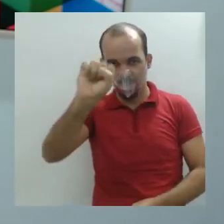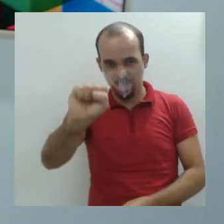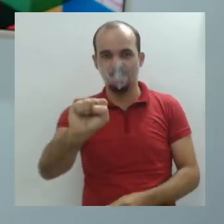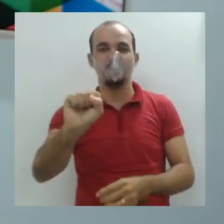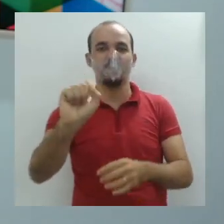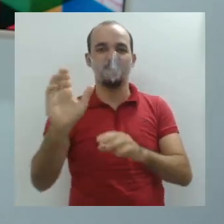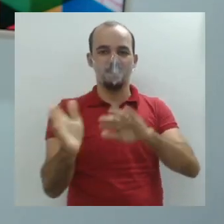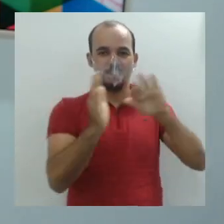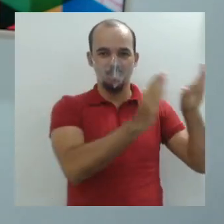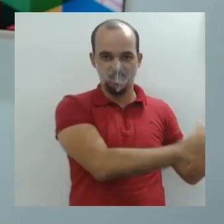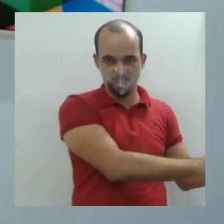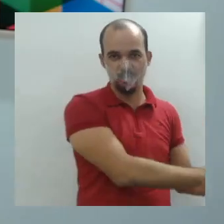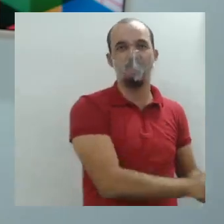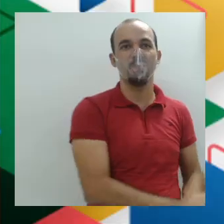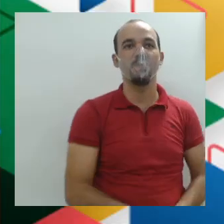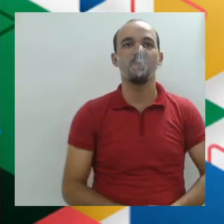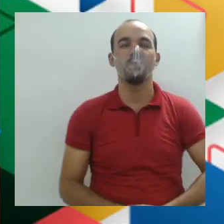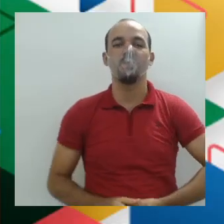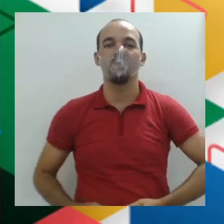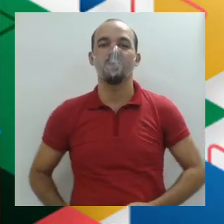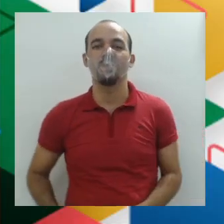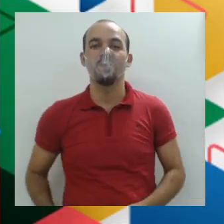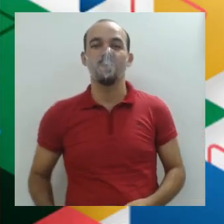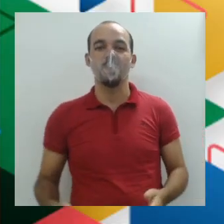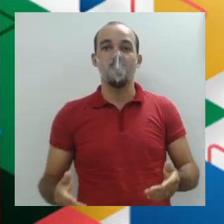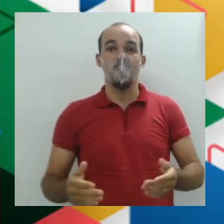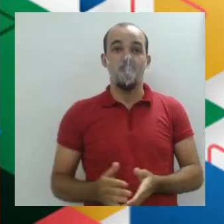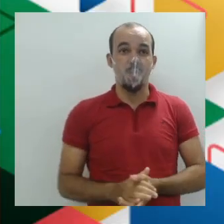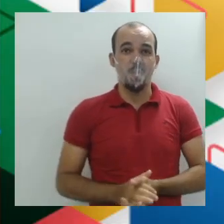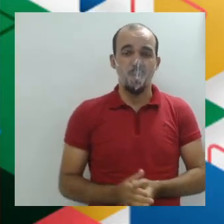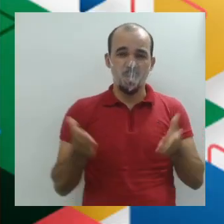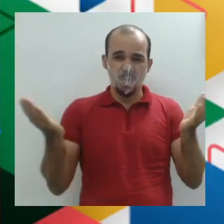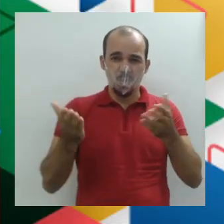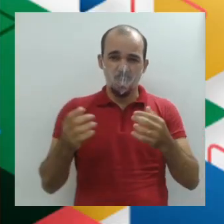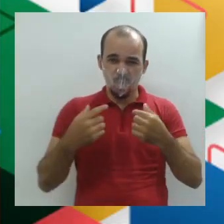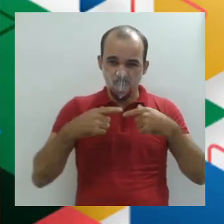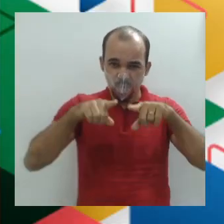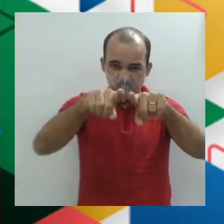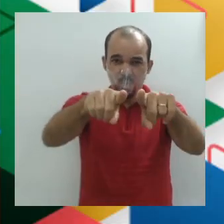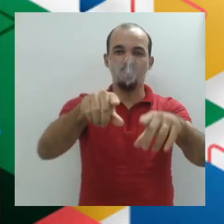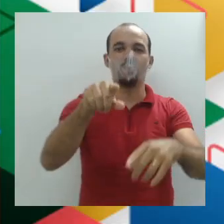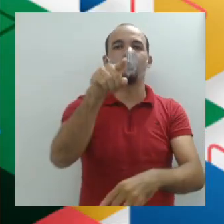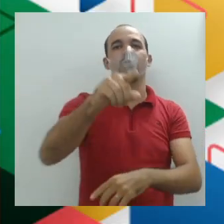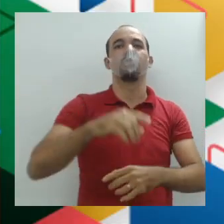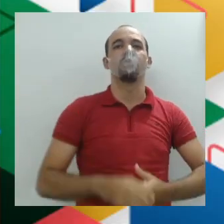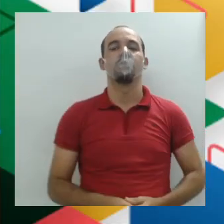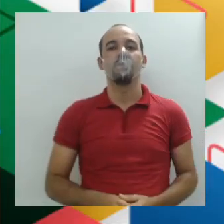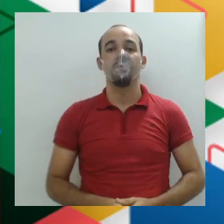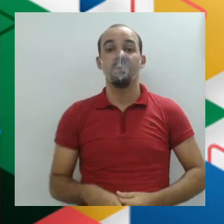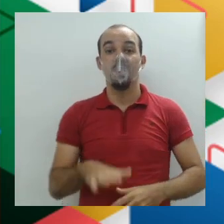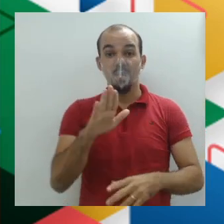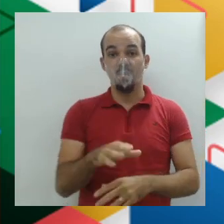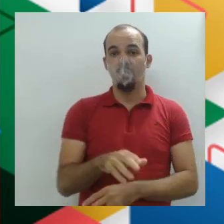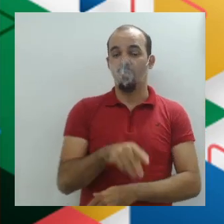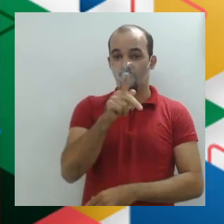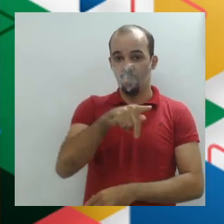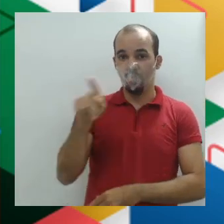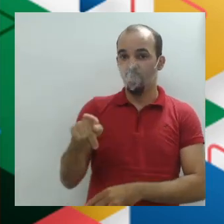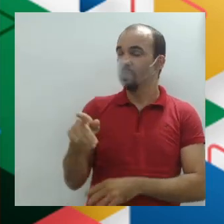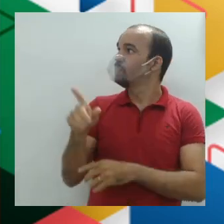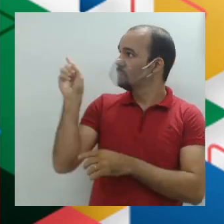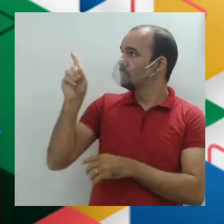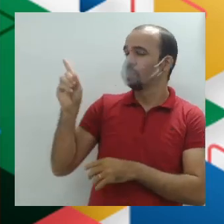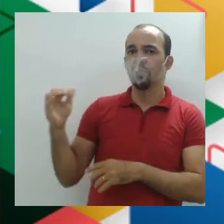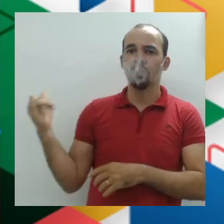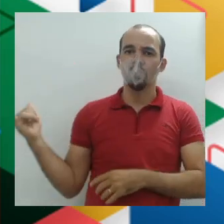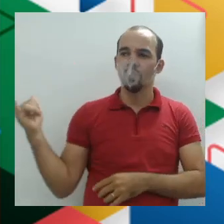que eu trouxe aí, eu peço que a Aninha compartilhe a tela geral. Eu queria deixar um desafio para vocês. Olha só, o professor Walter teve a sorte de observar um